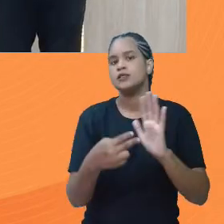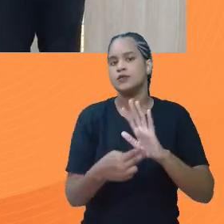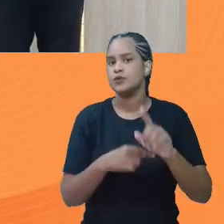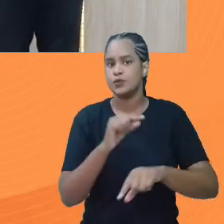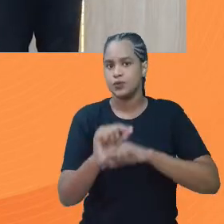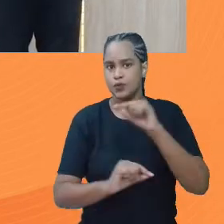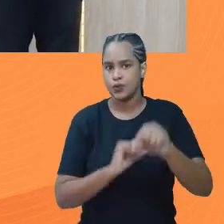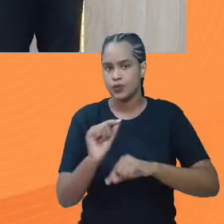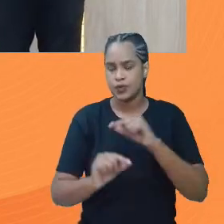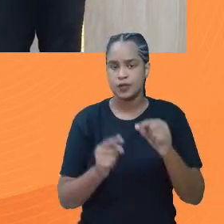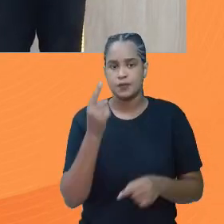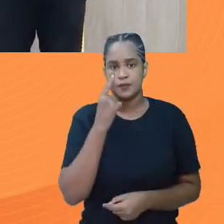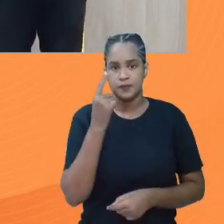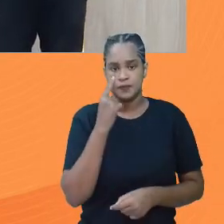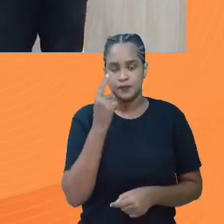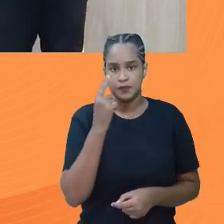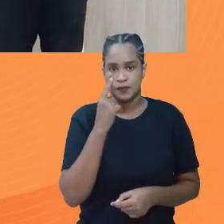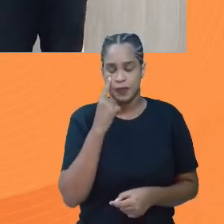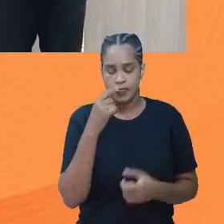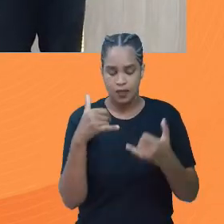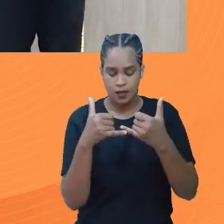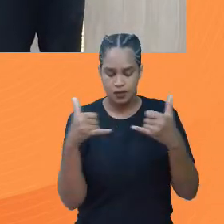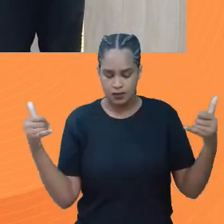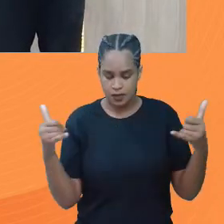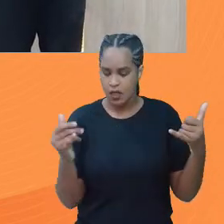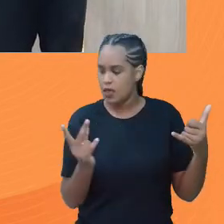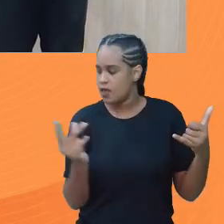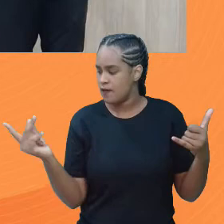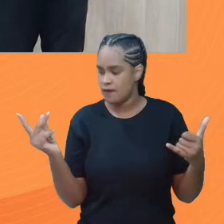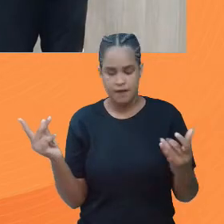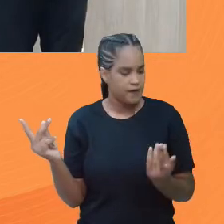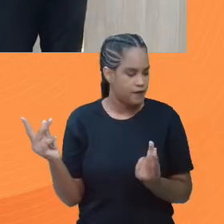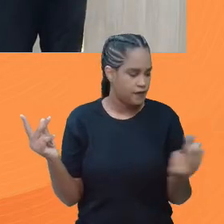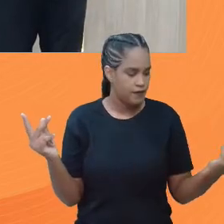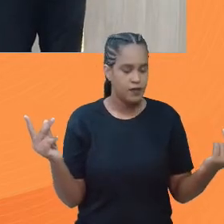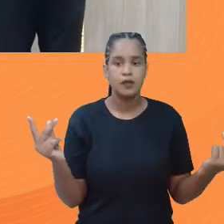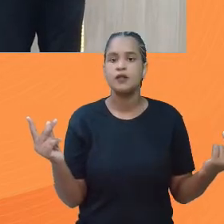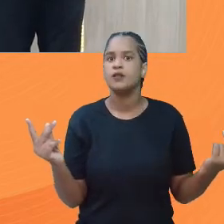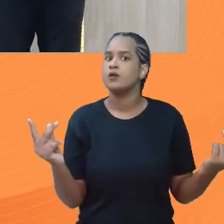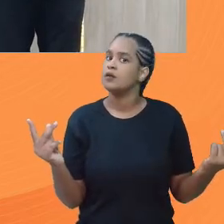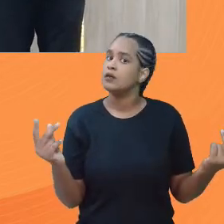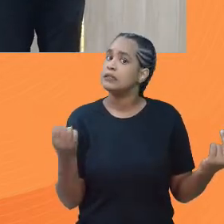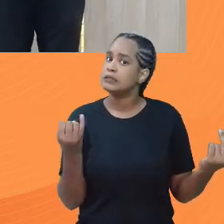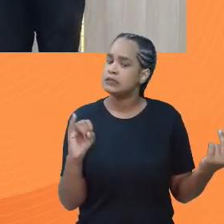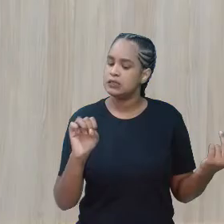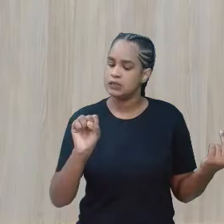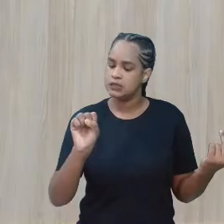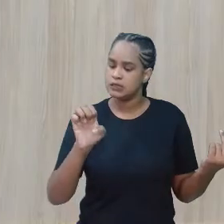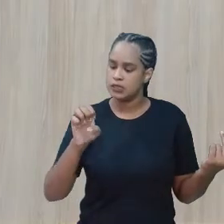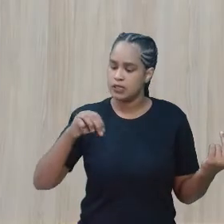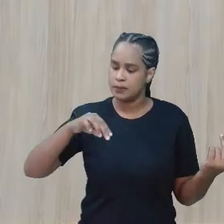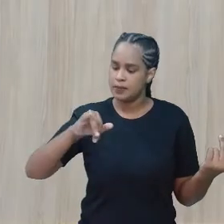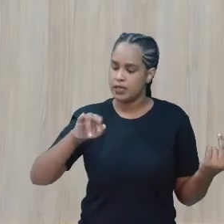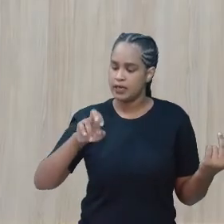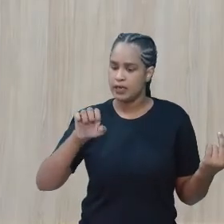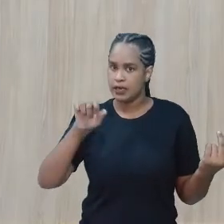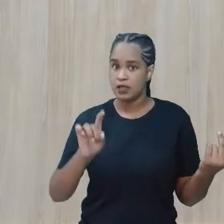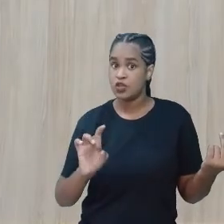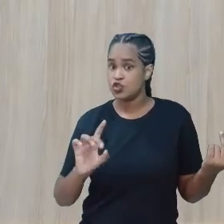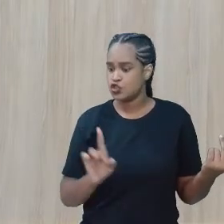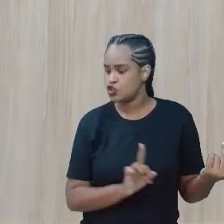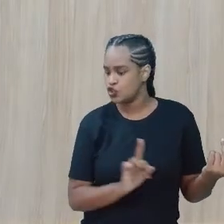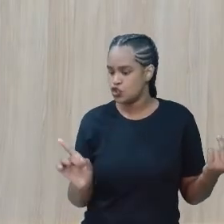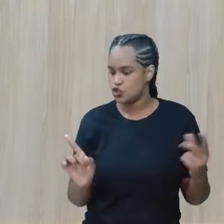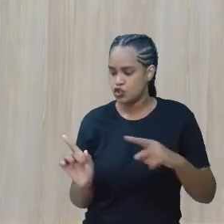de falar que as setas, elas representam o infinito. Então, na semi-reta, se eu tenho apenas